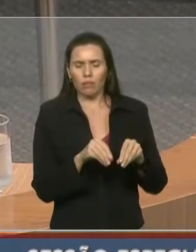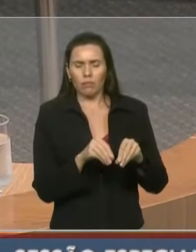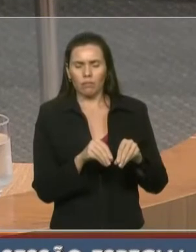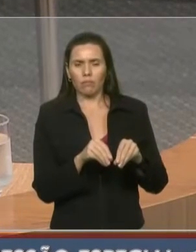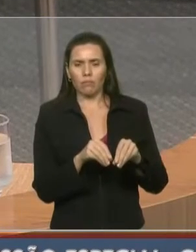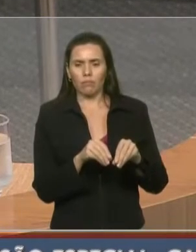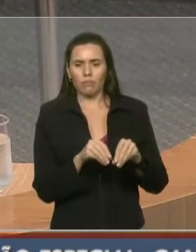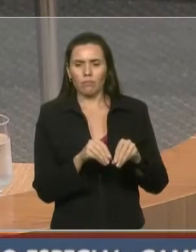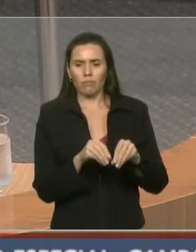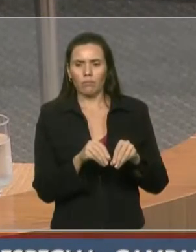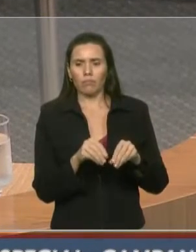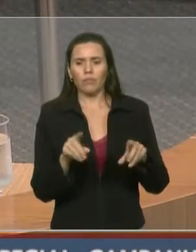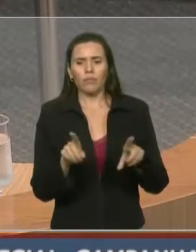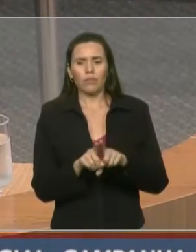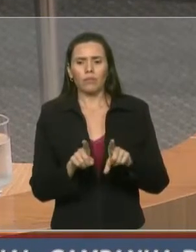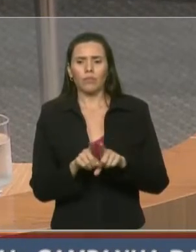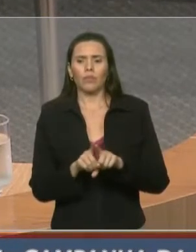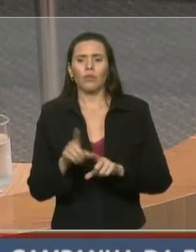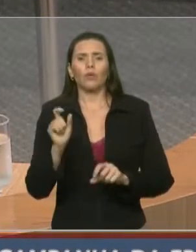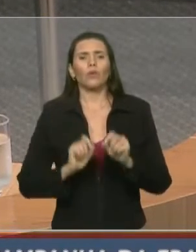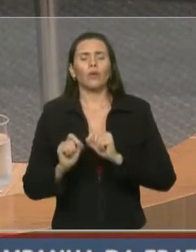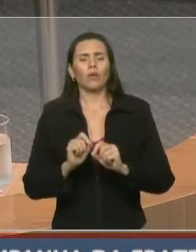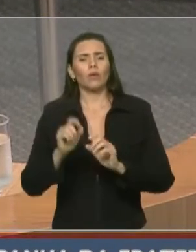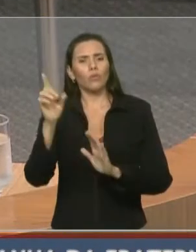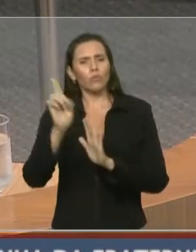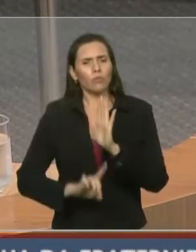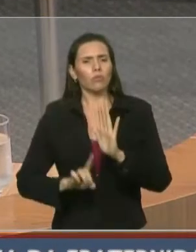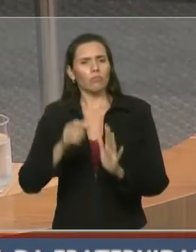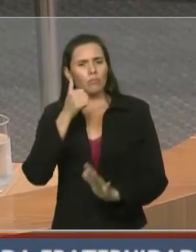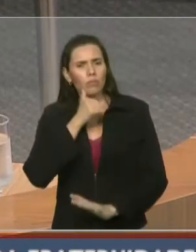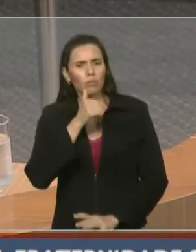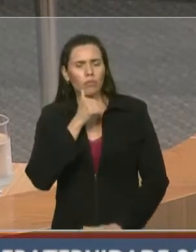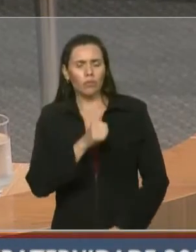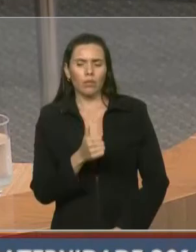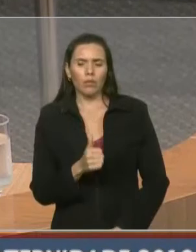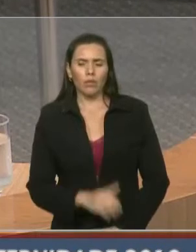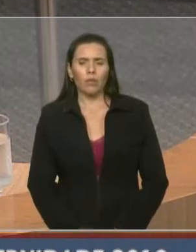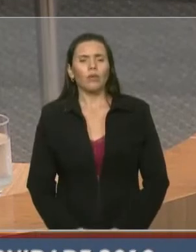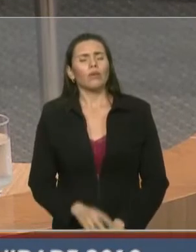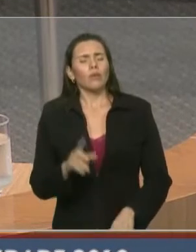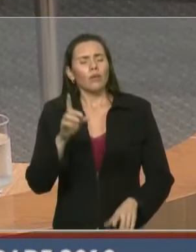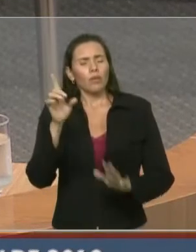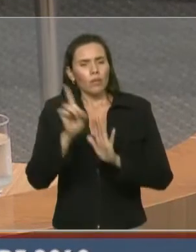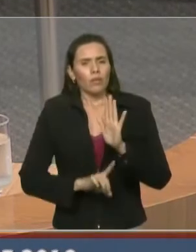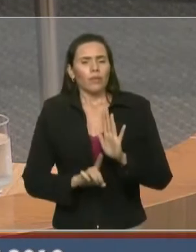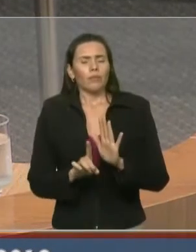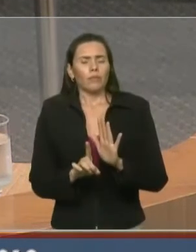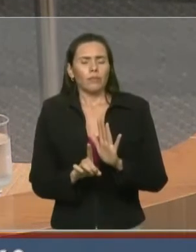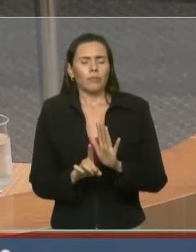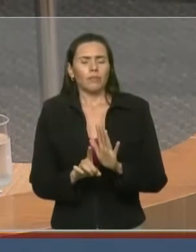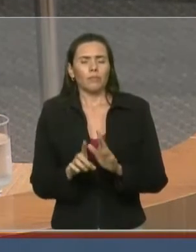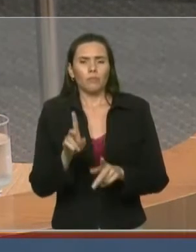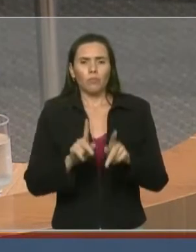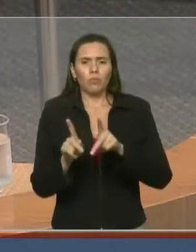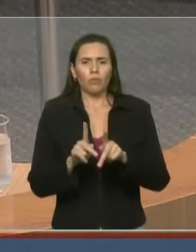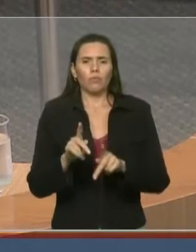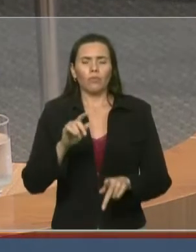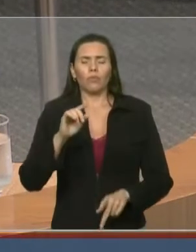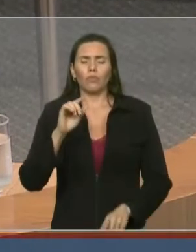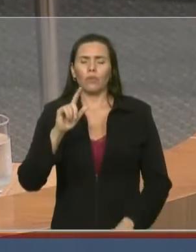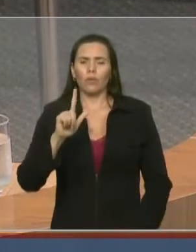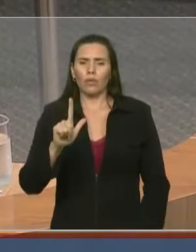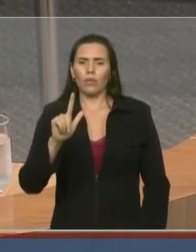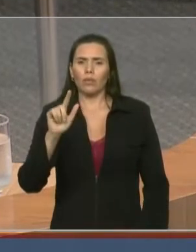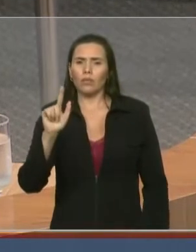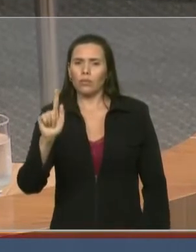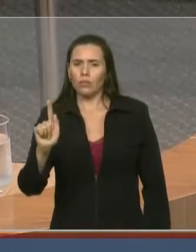de gênero, como o caso dos direitos das mulheres, dos direitos da população LGBT, e lembrando hoje